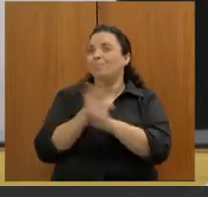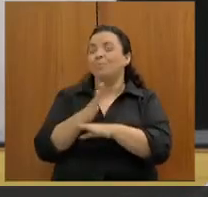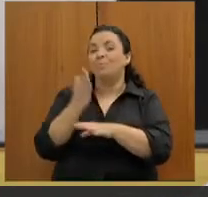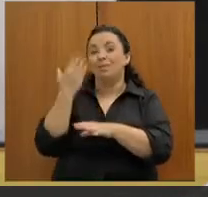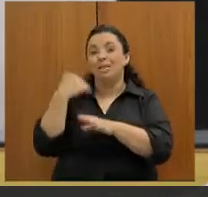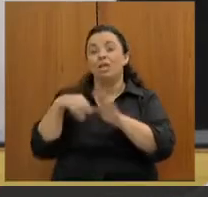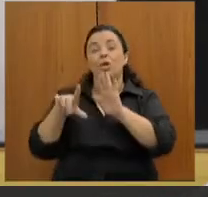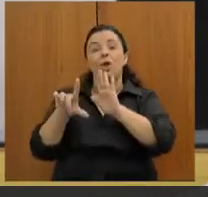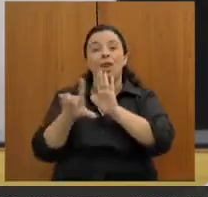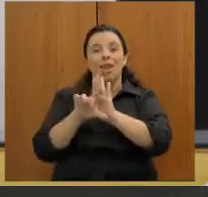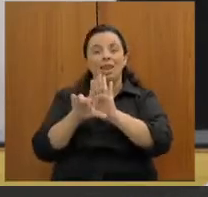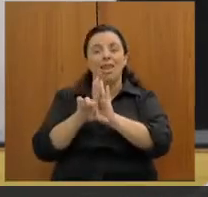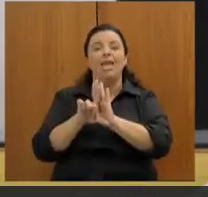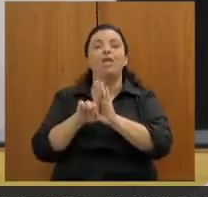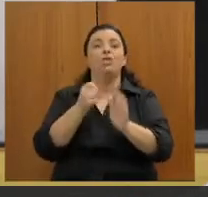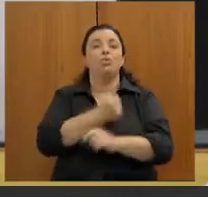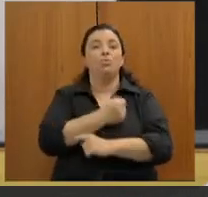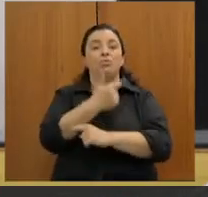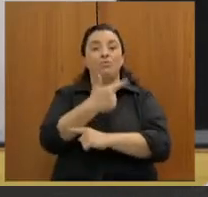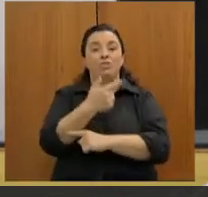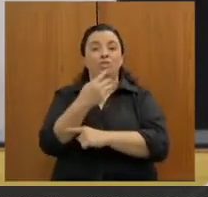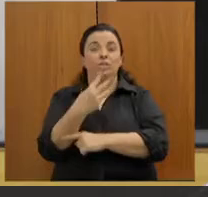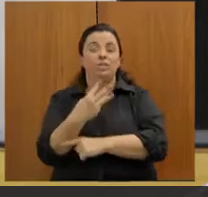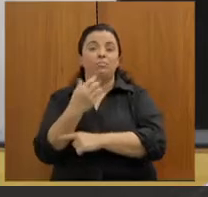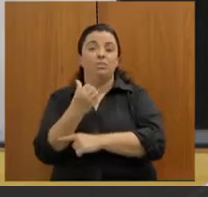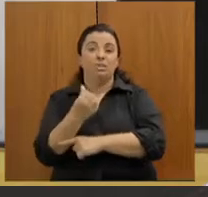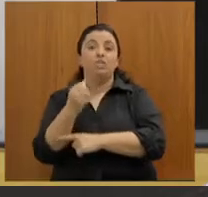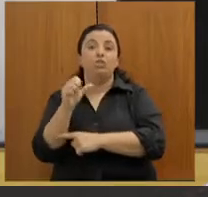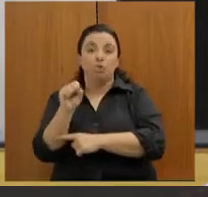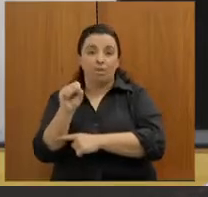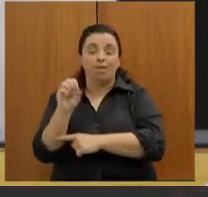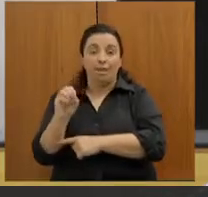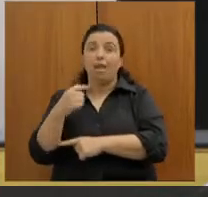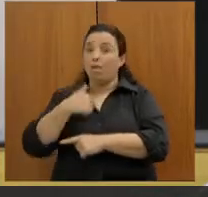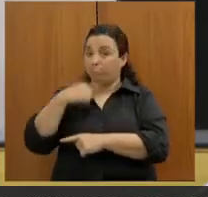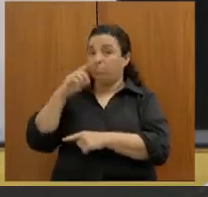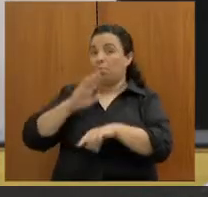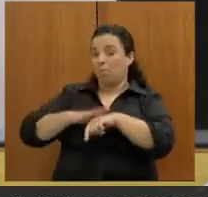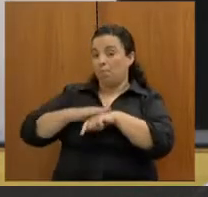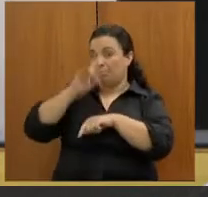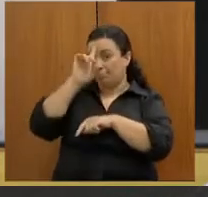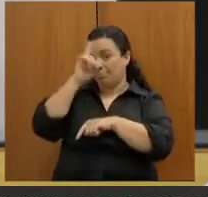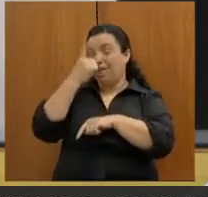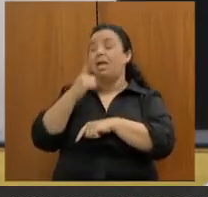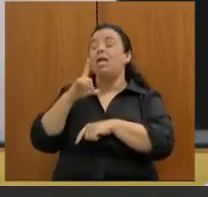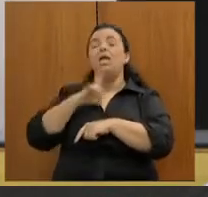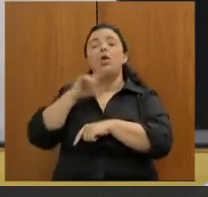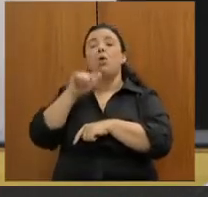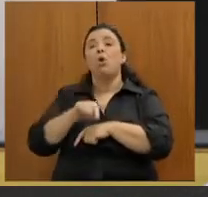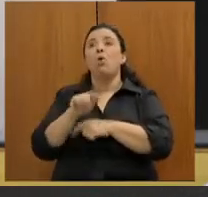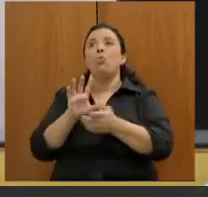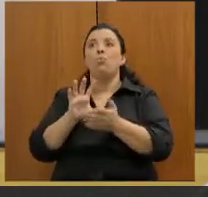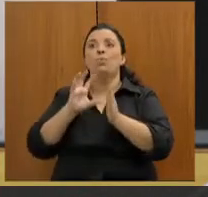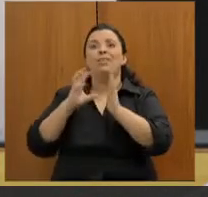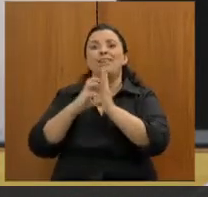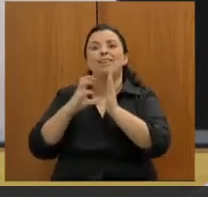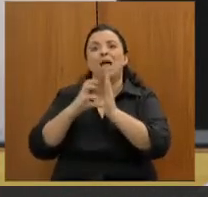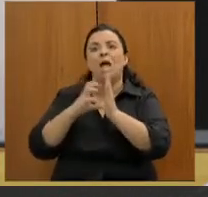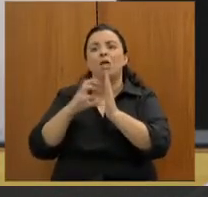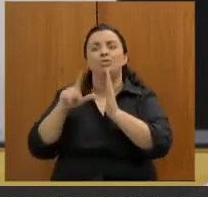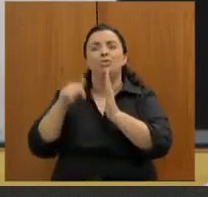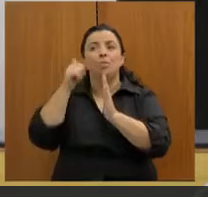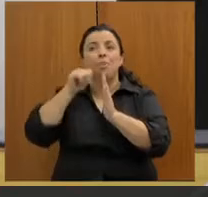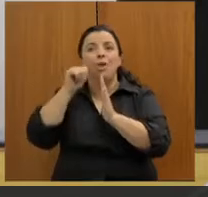a lei estadual 23 1680 que cria o Banco de Emprego suas Mulheres vítimas de violência doméstica